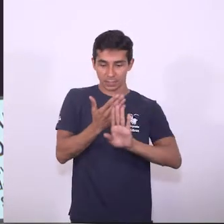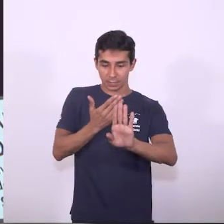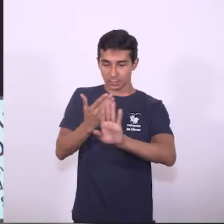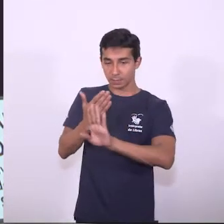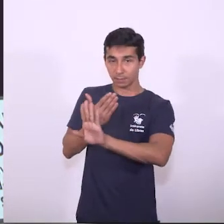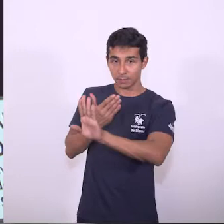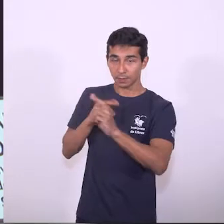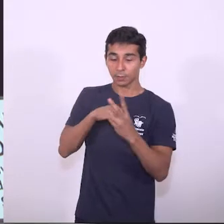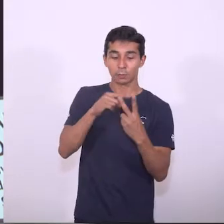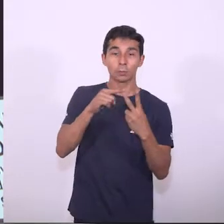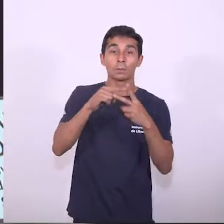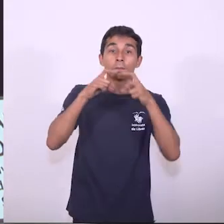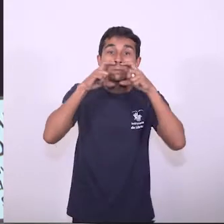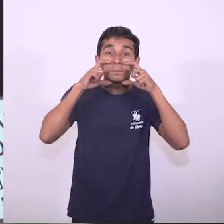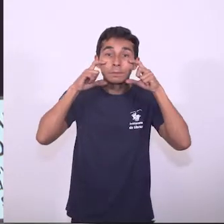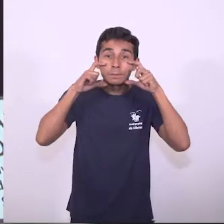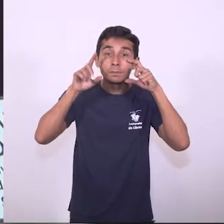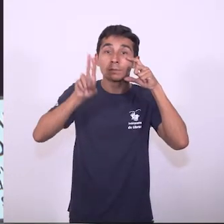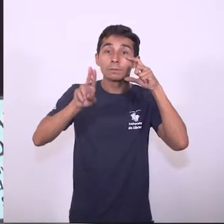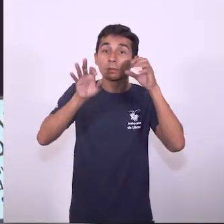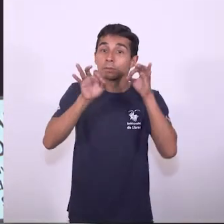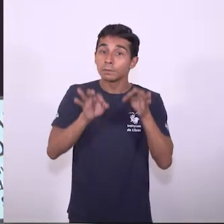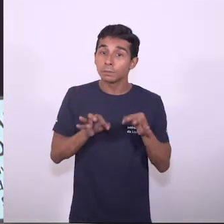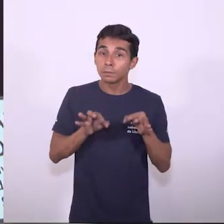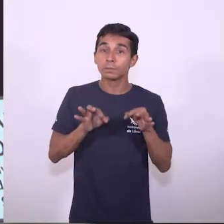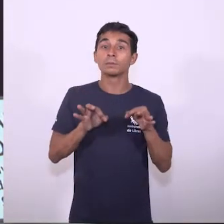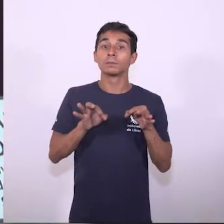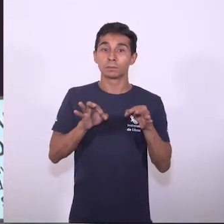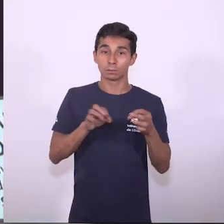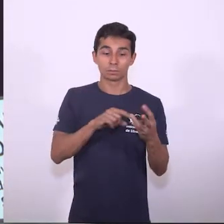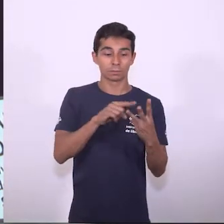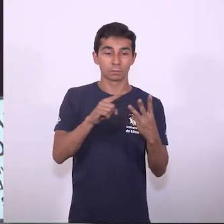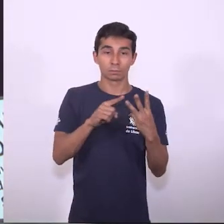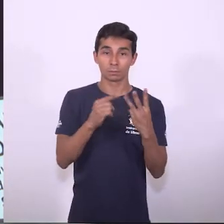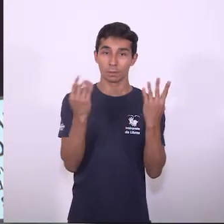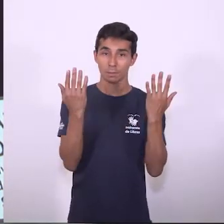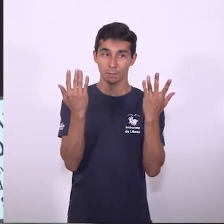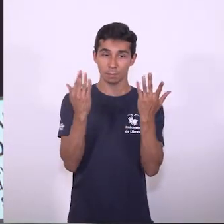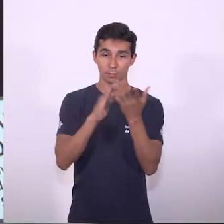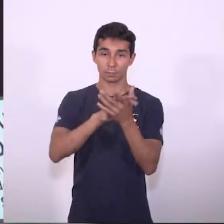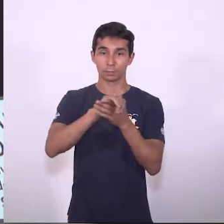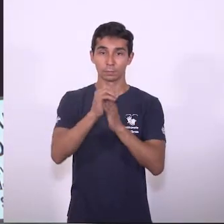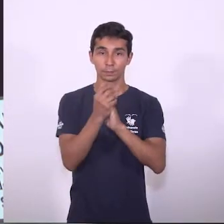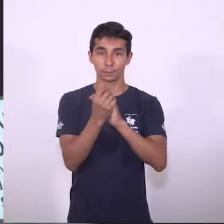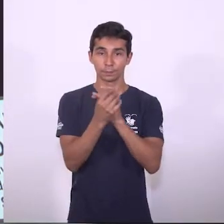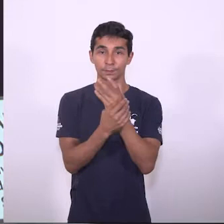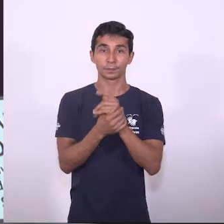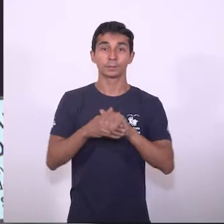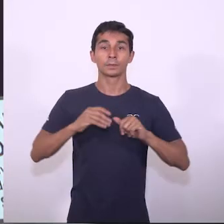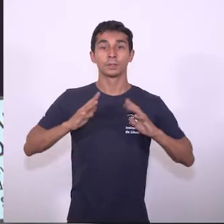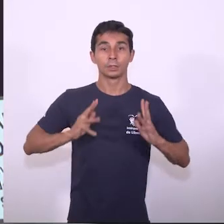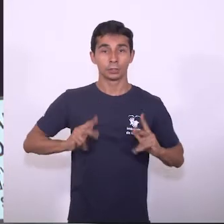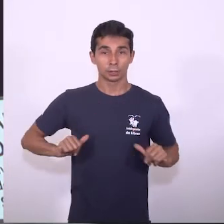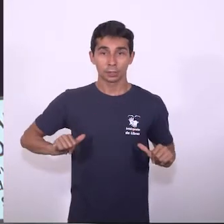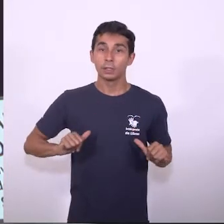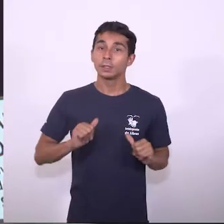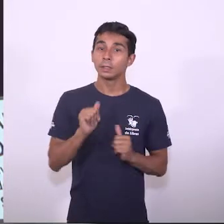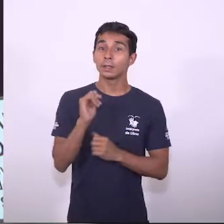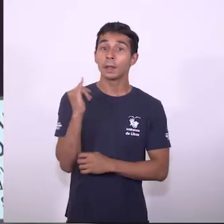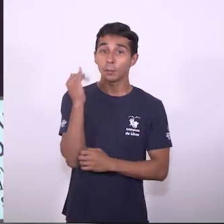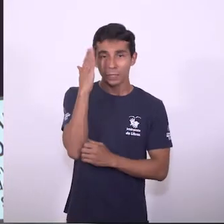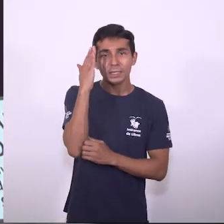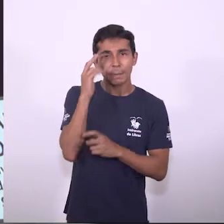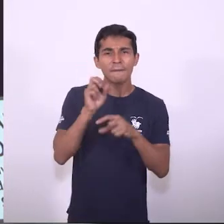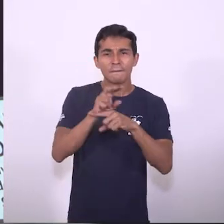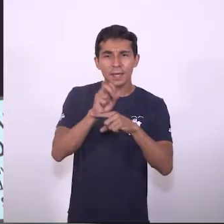de máscara e a higiene de mãos. Porque, independente do que está circulando, é importante saber o que está circulando, mas